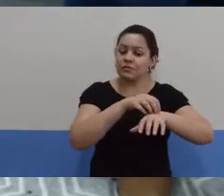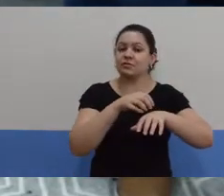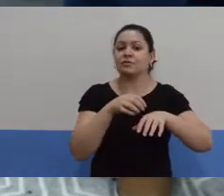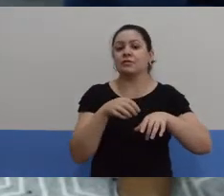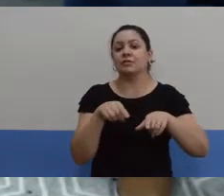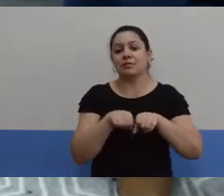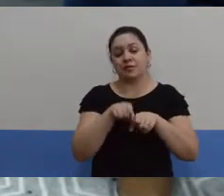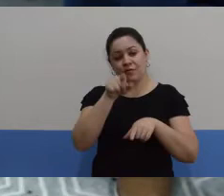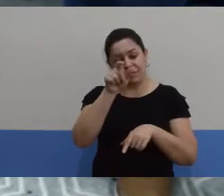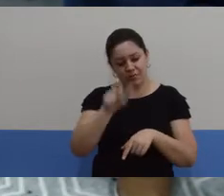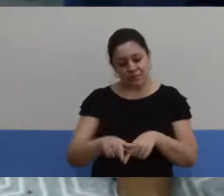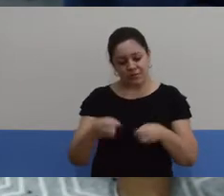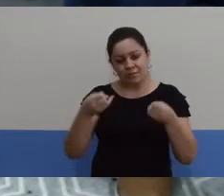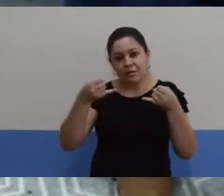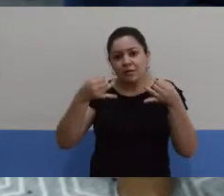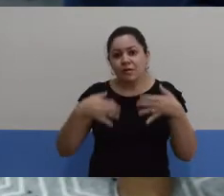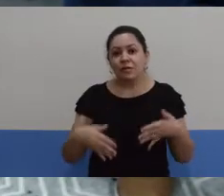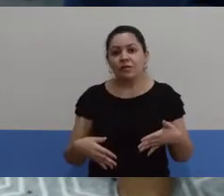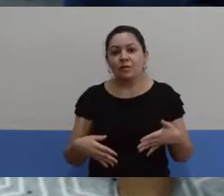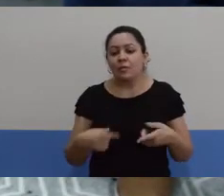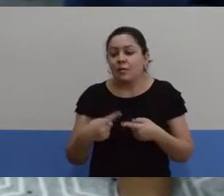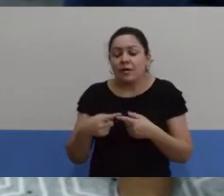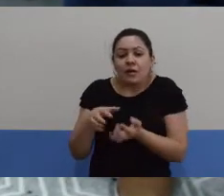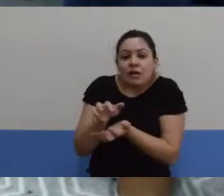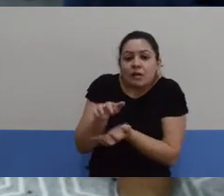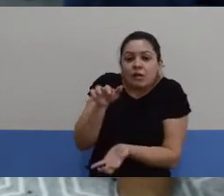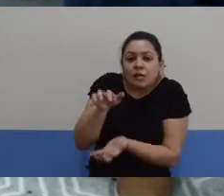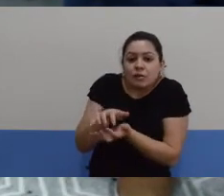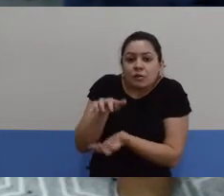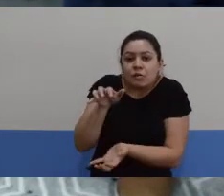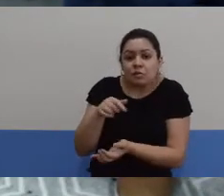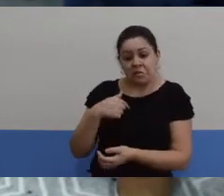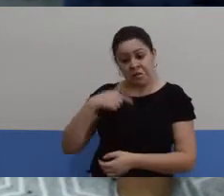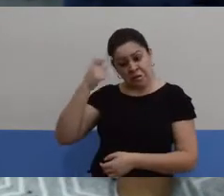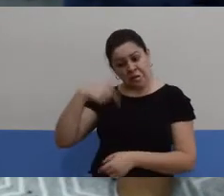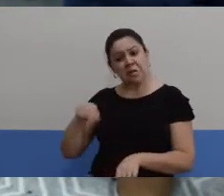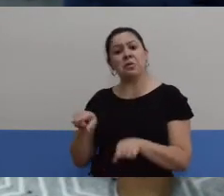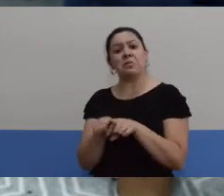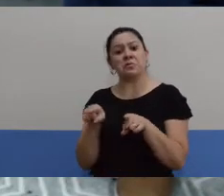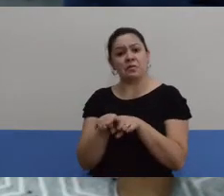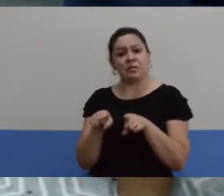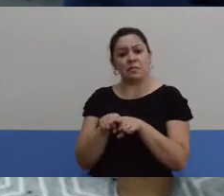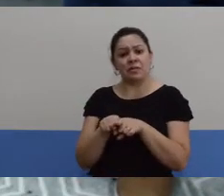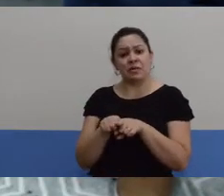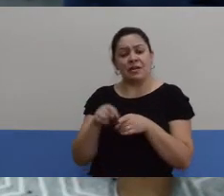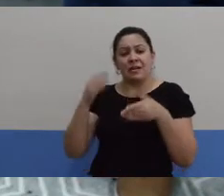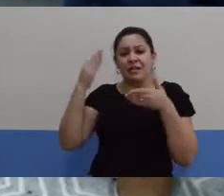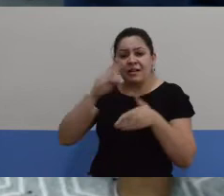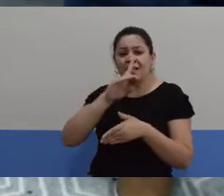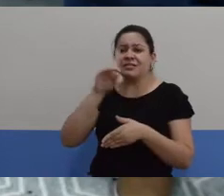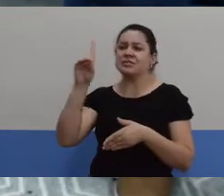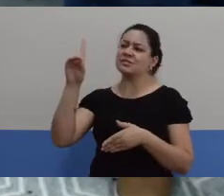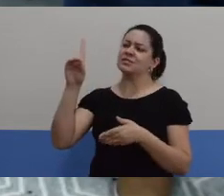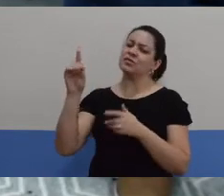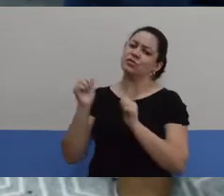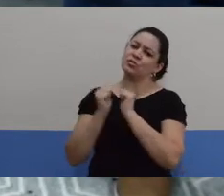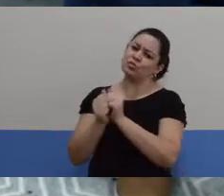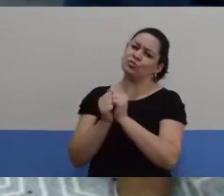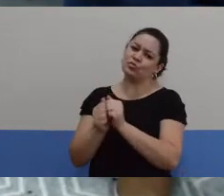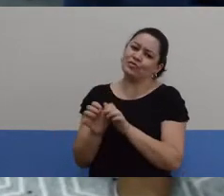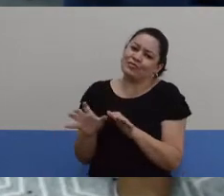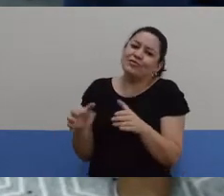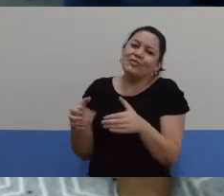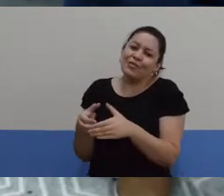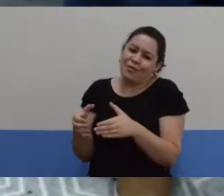problema que você levantou aí. Quando você fala em idosos, eu me incluo. Graças a Deus, eu me incluo nesse time aí,